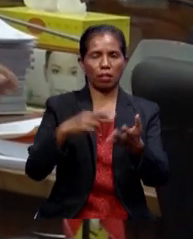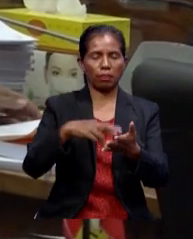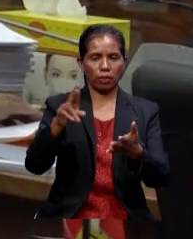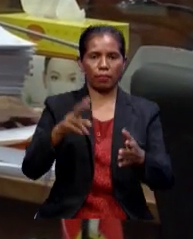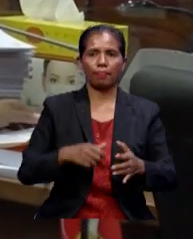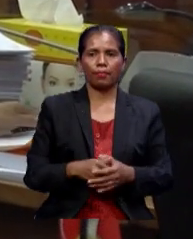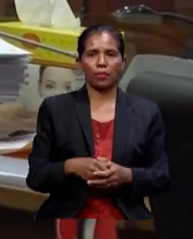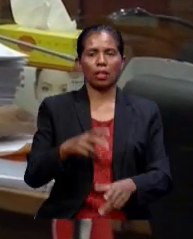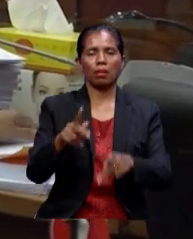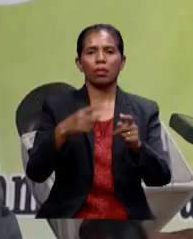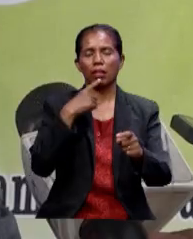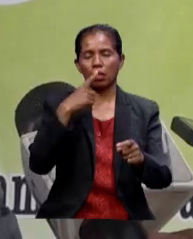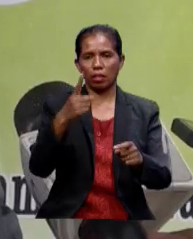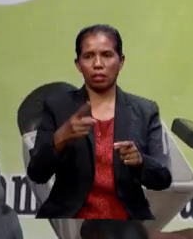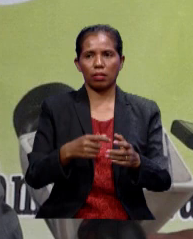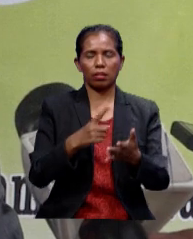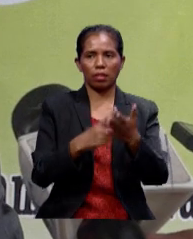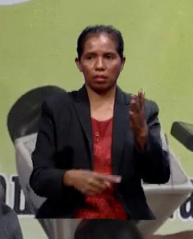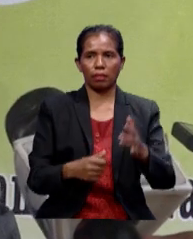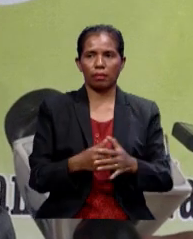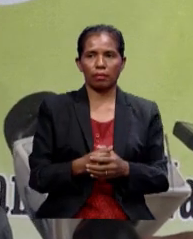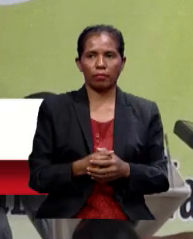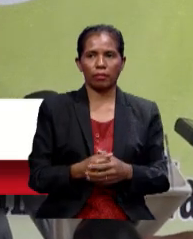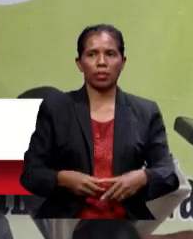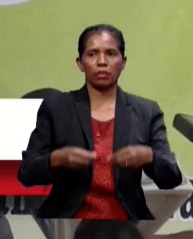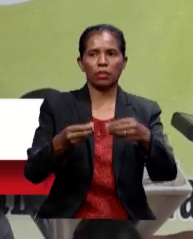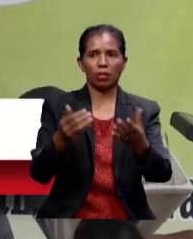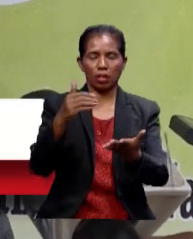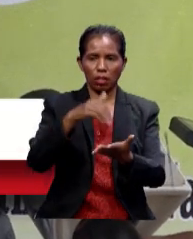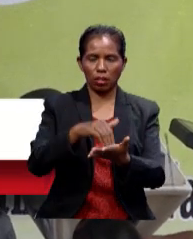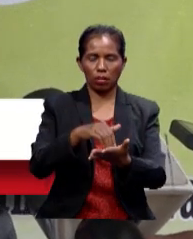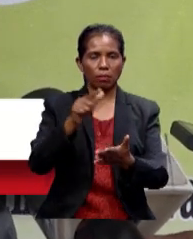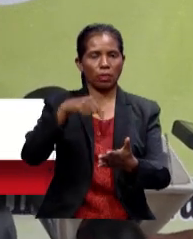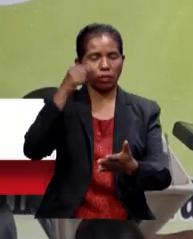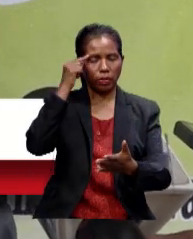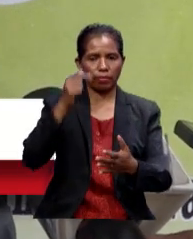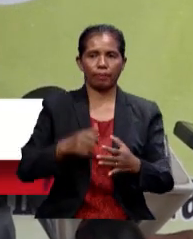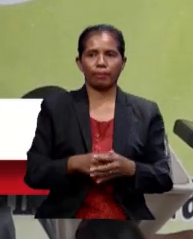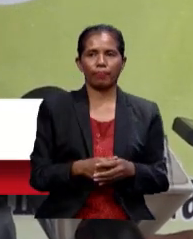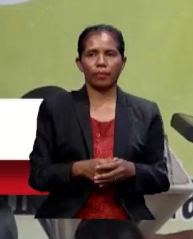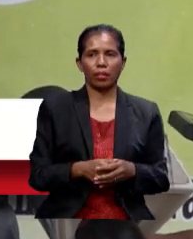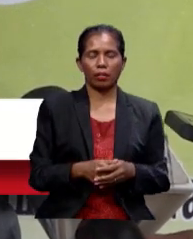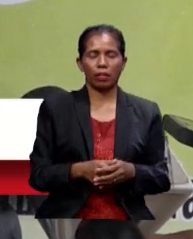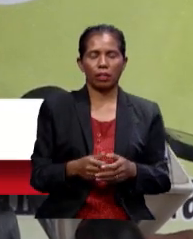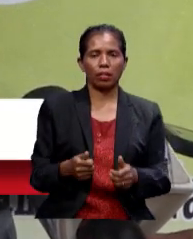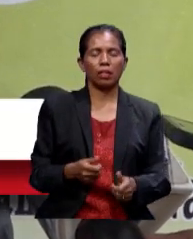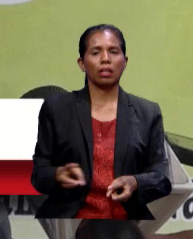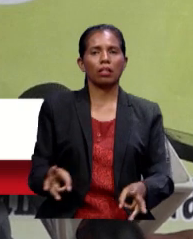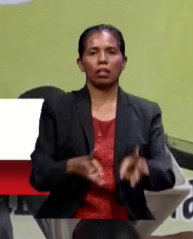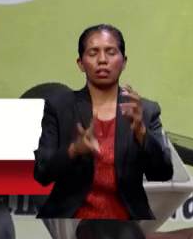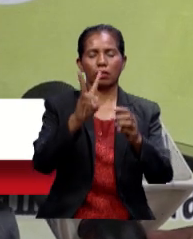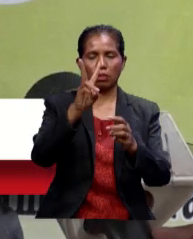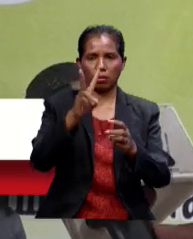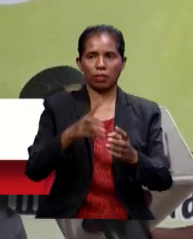ambe, baseia ba saída, mas be, na saída ga fofila fale ba governo. E dalam rua de